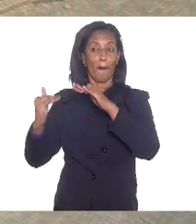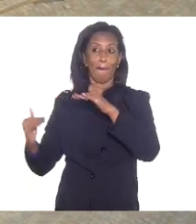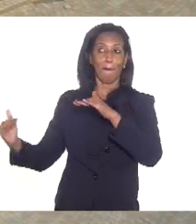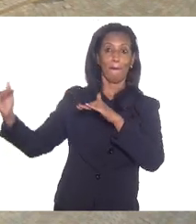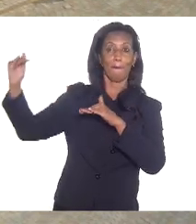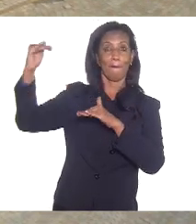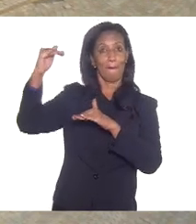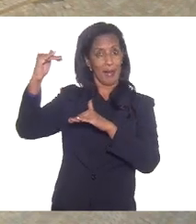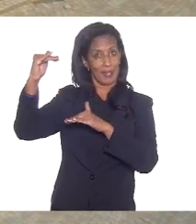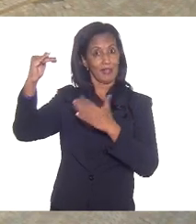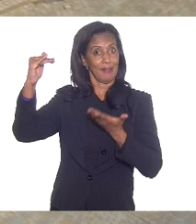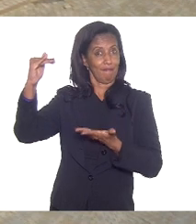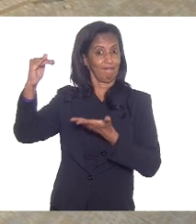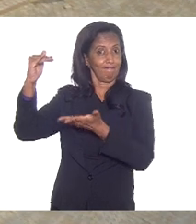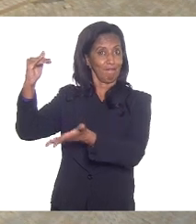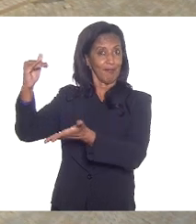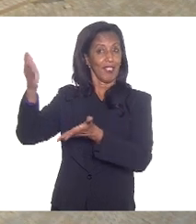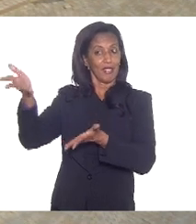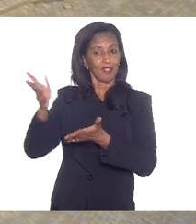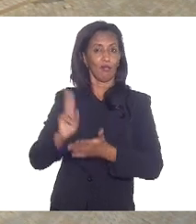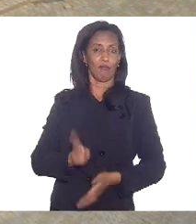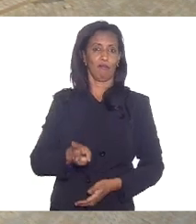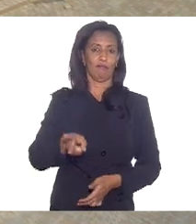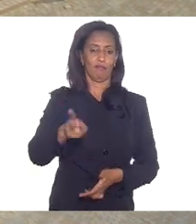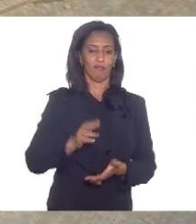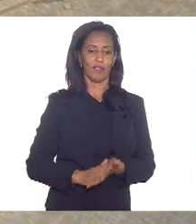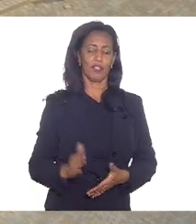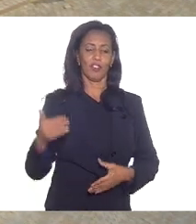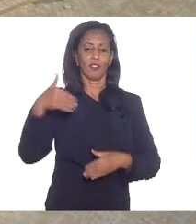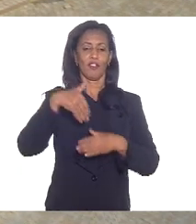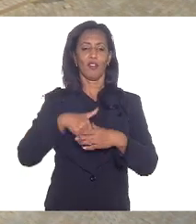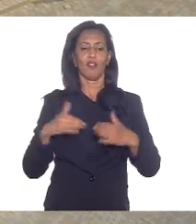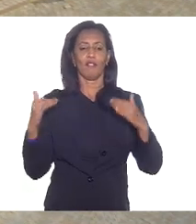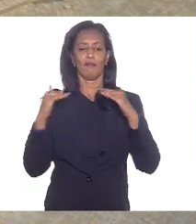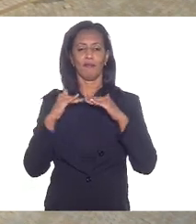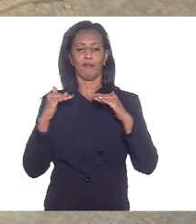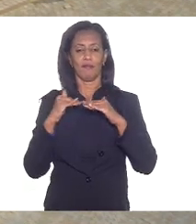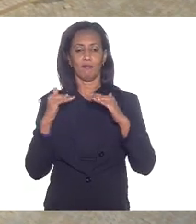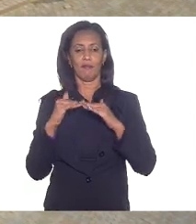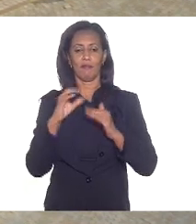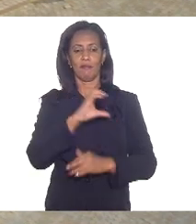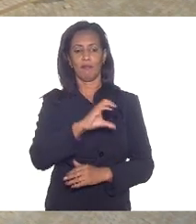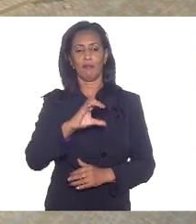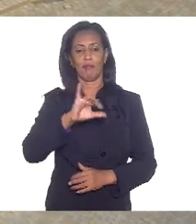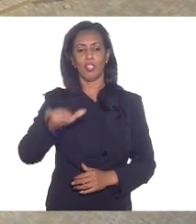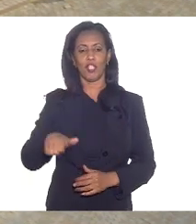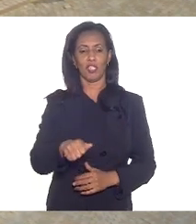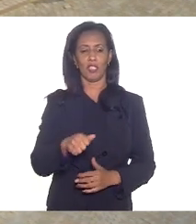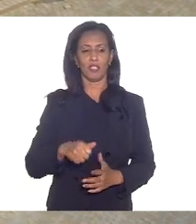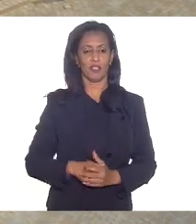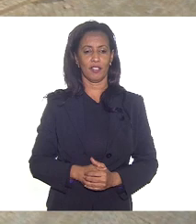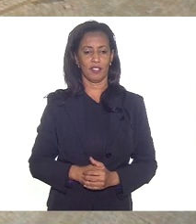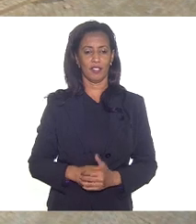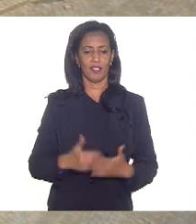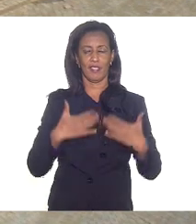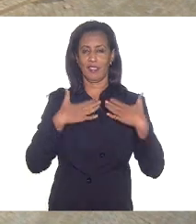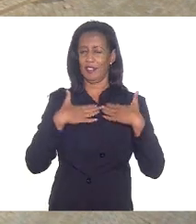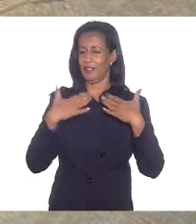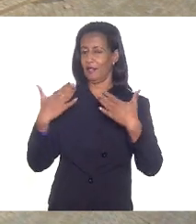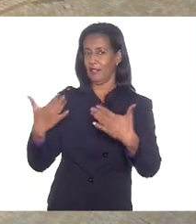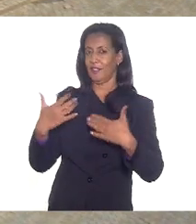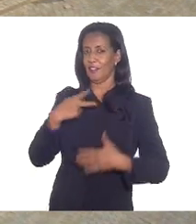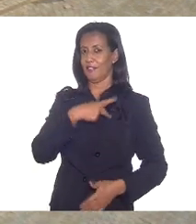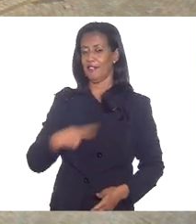à frente. Então, nós vamos caminhando. Eu voto favorável com a CCJ, senhor presidente. Saudações, tá,